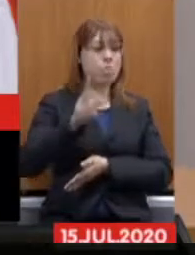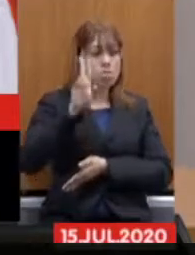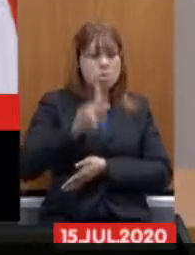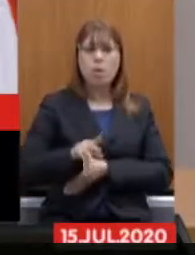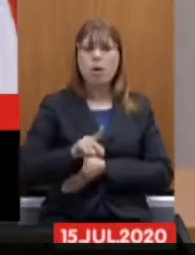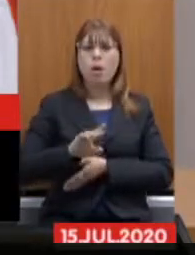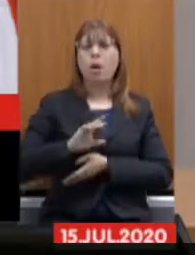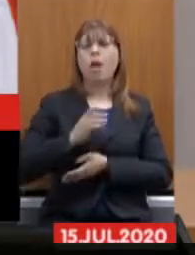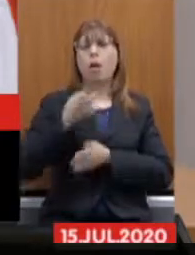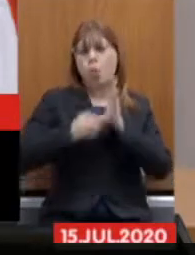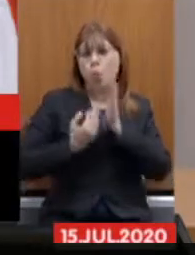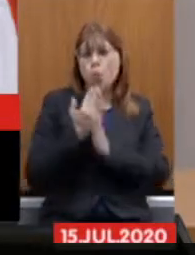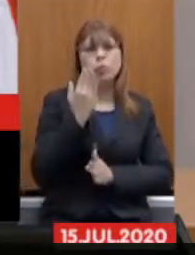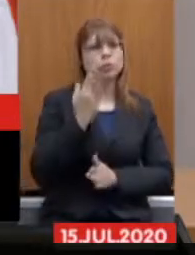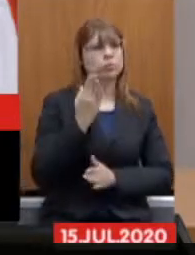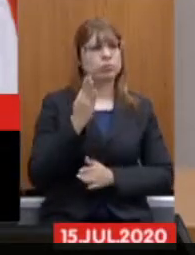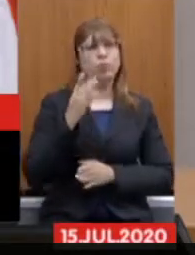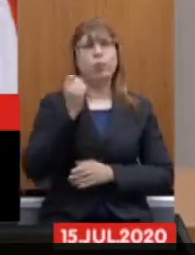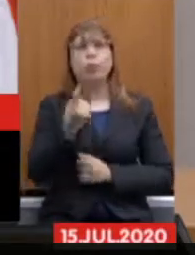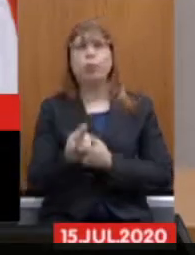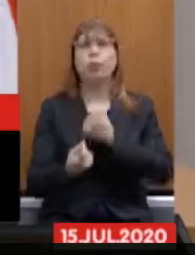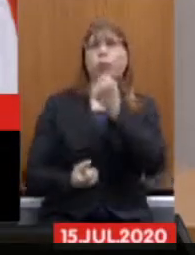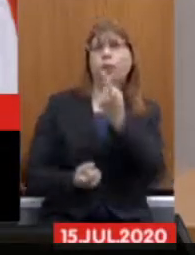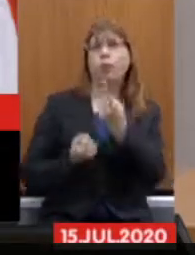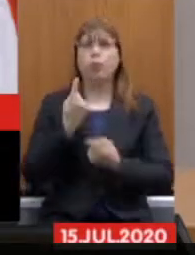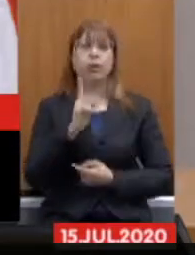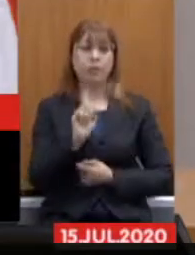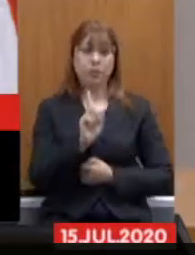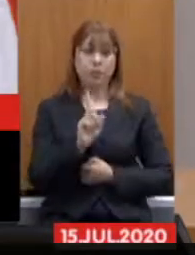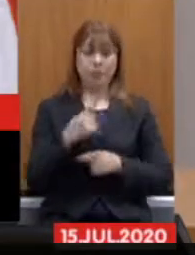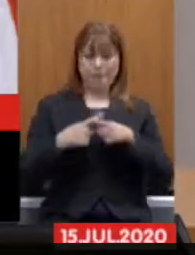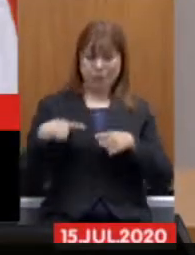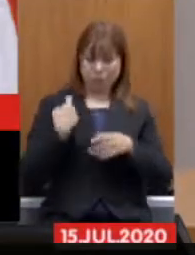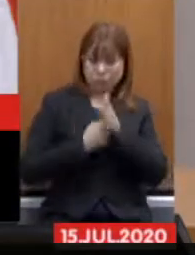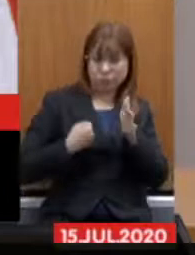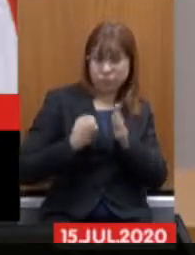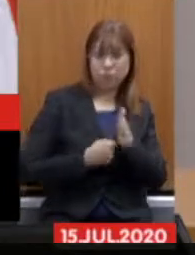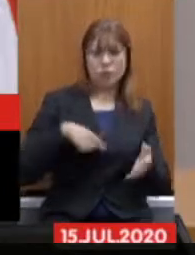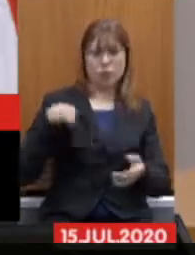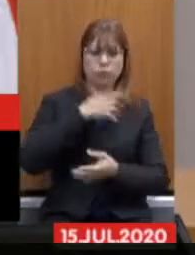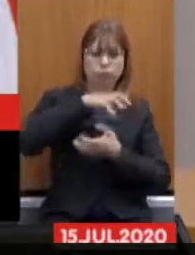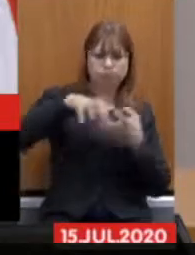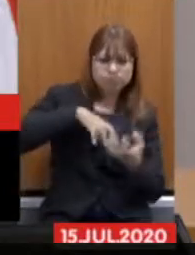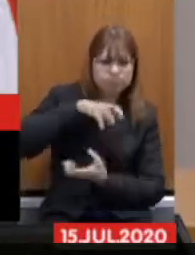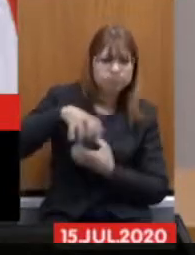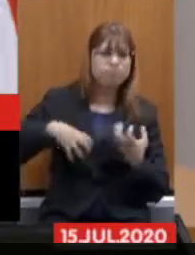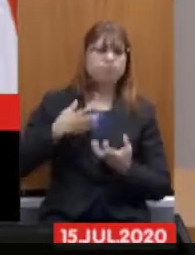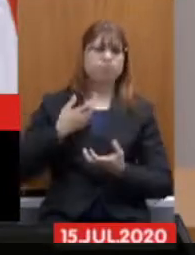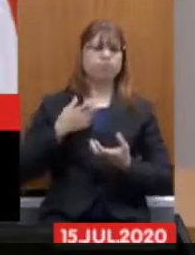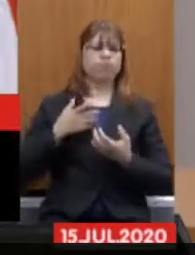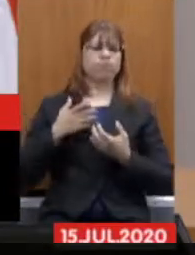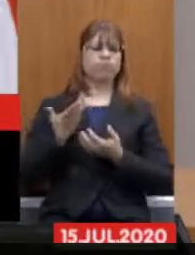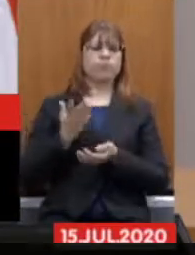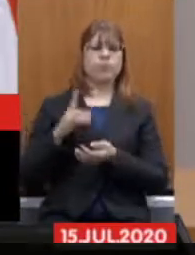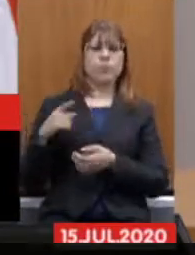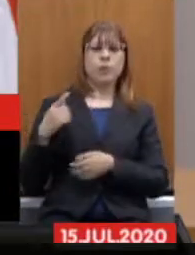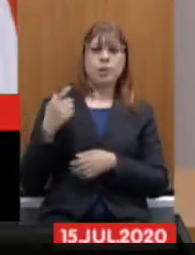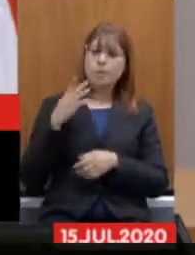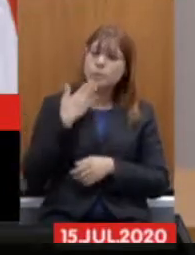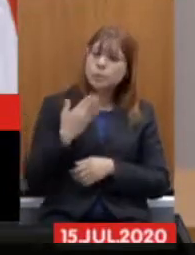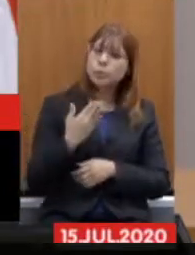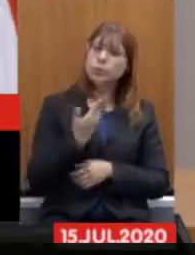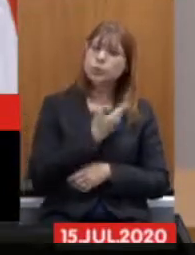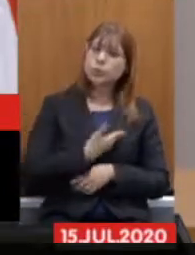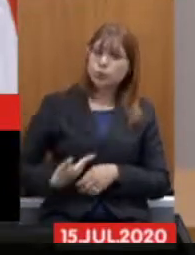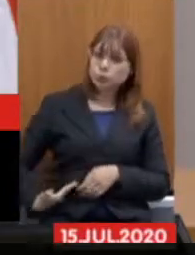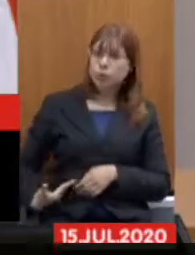cursos esporádicos resultados muitas vezes da nossa luta de greves nossas que os seus governos